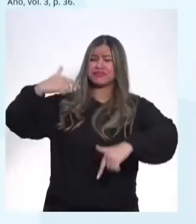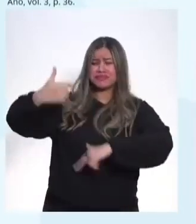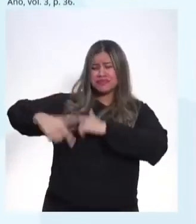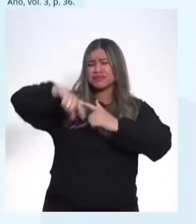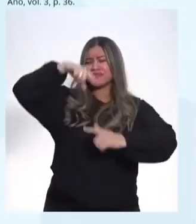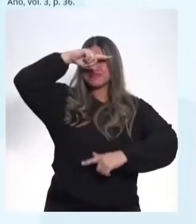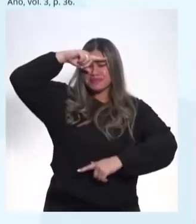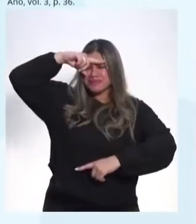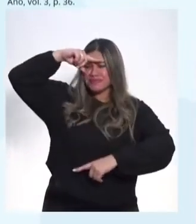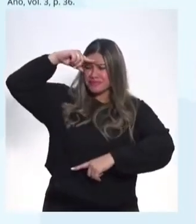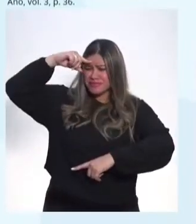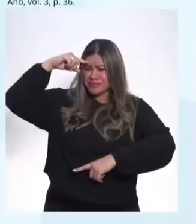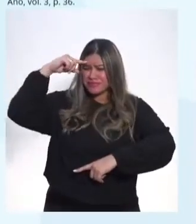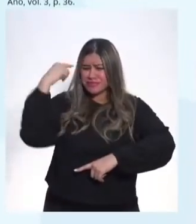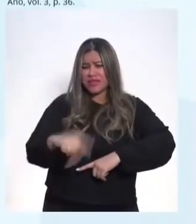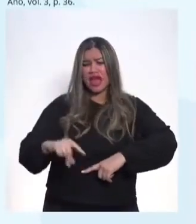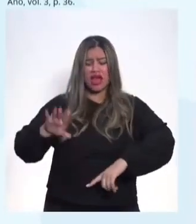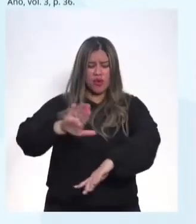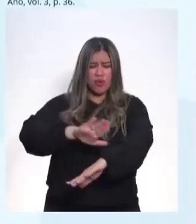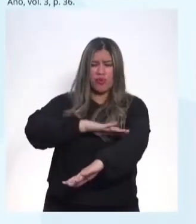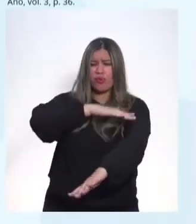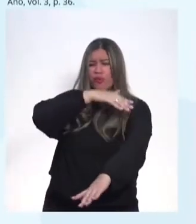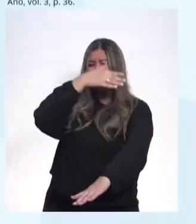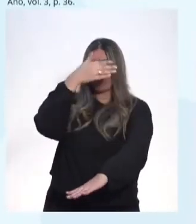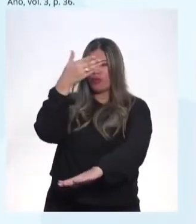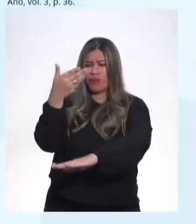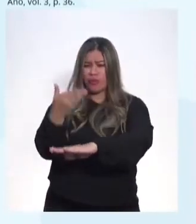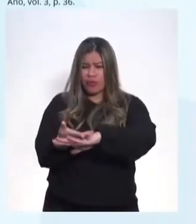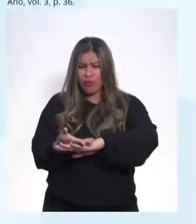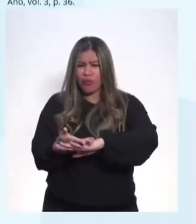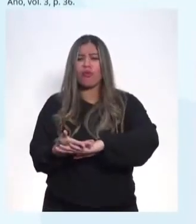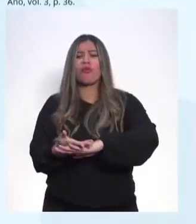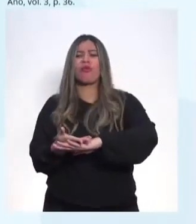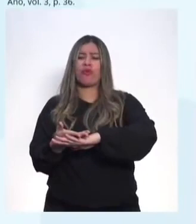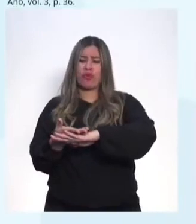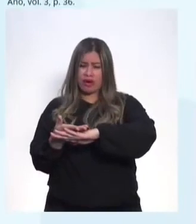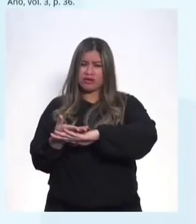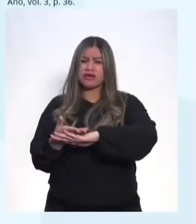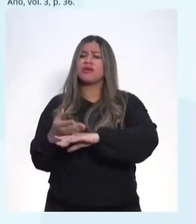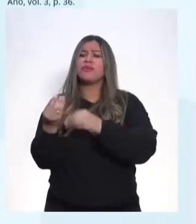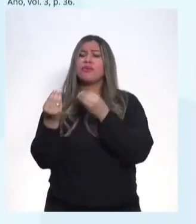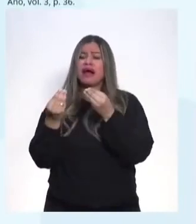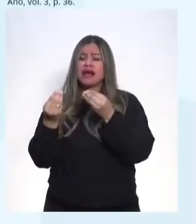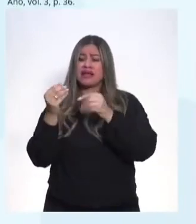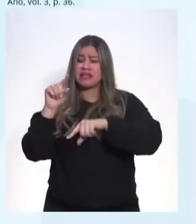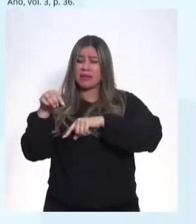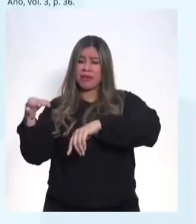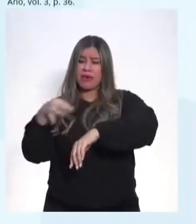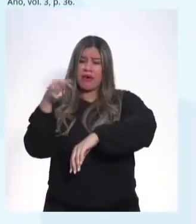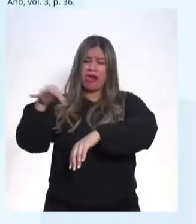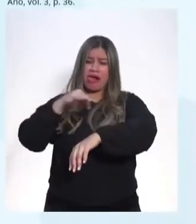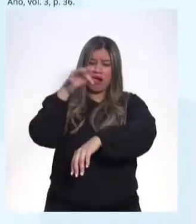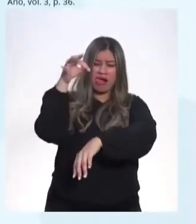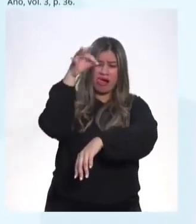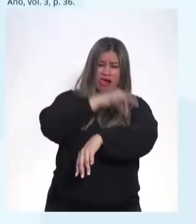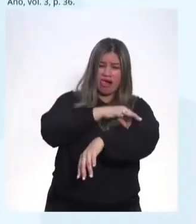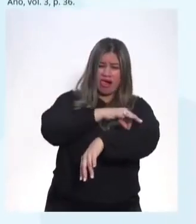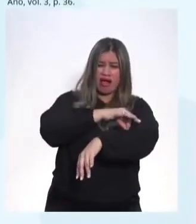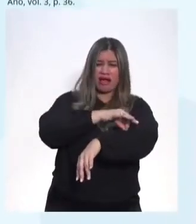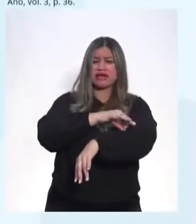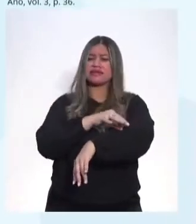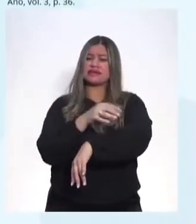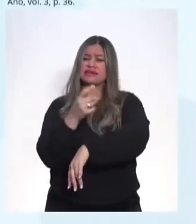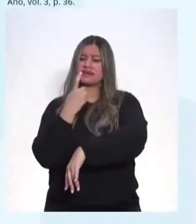trabalhar, desde romper a manhã, para se de dia se chupado pelo piuim, que é marvado, e de noite se